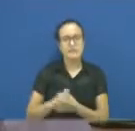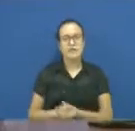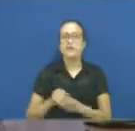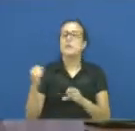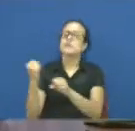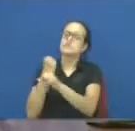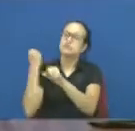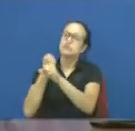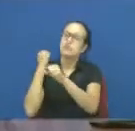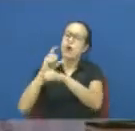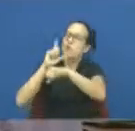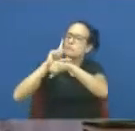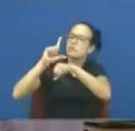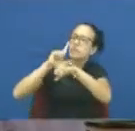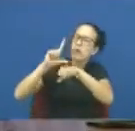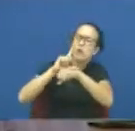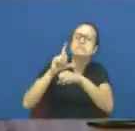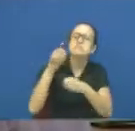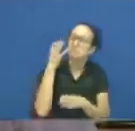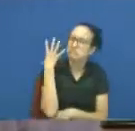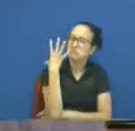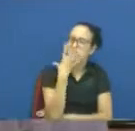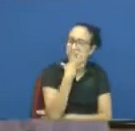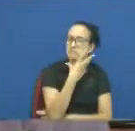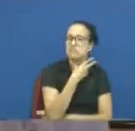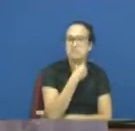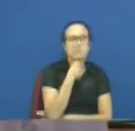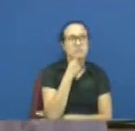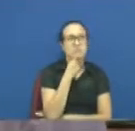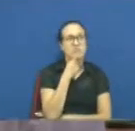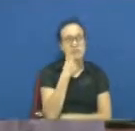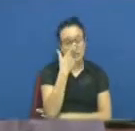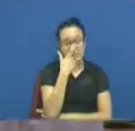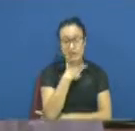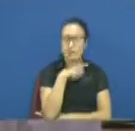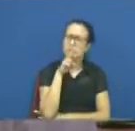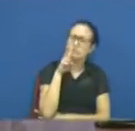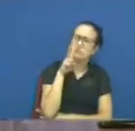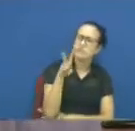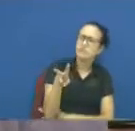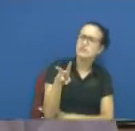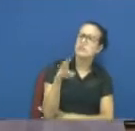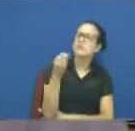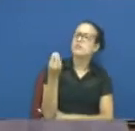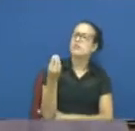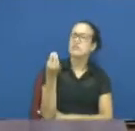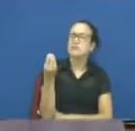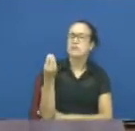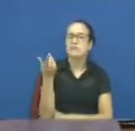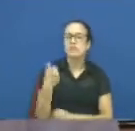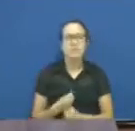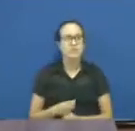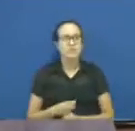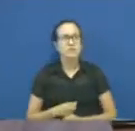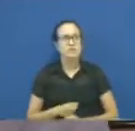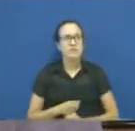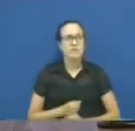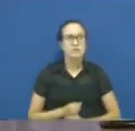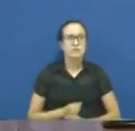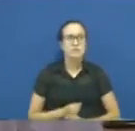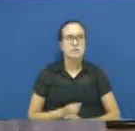aquela modificação, mas eu tive a oportunidade de ver aquilo lá ainda quando foi